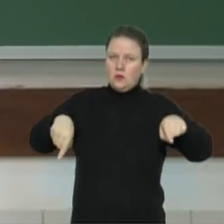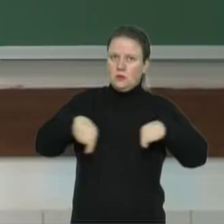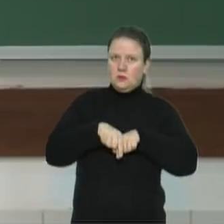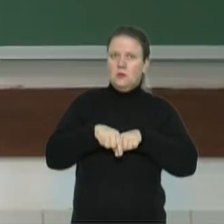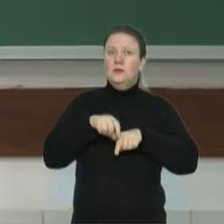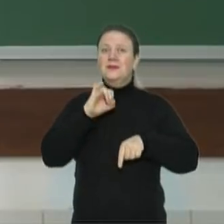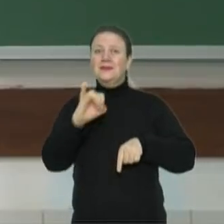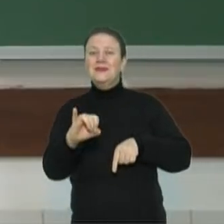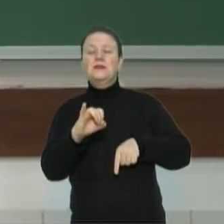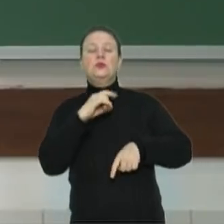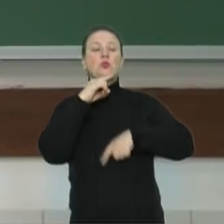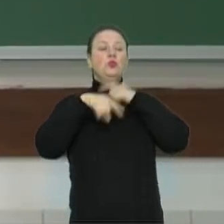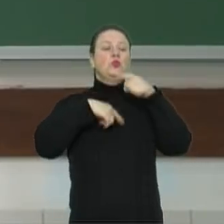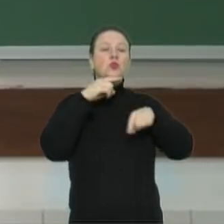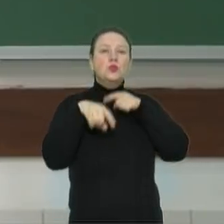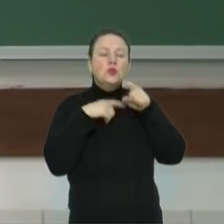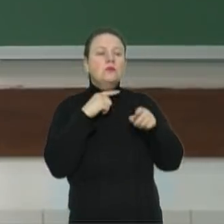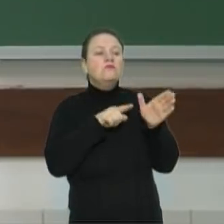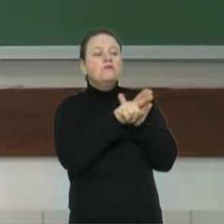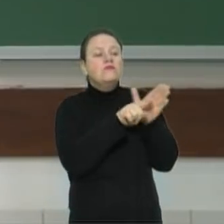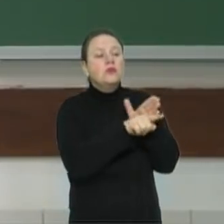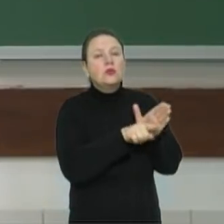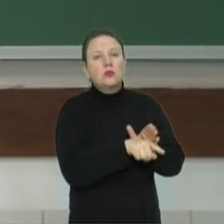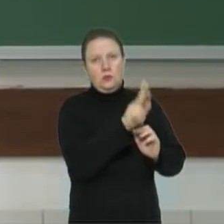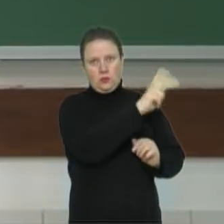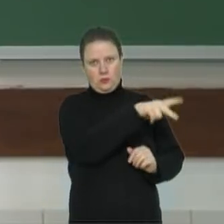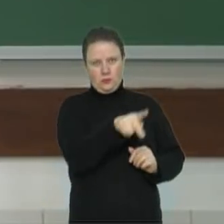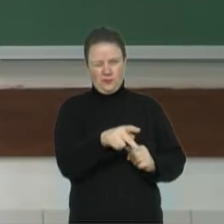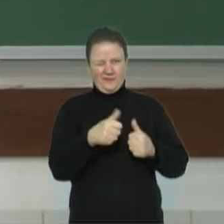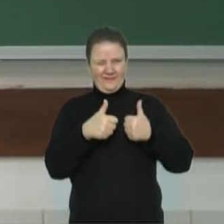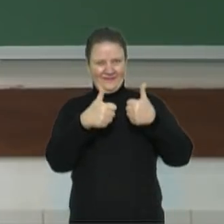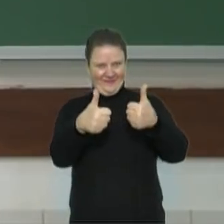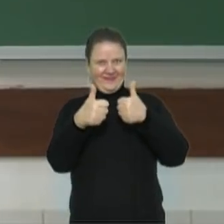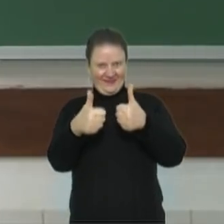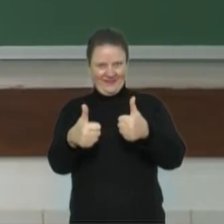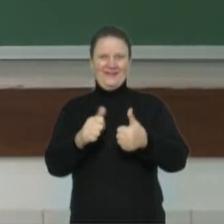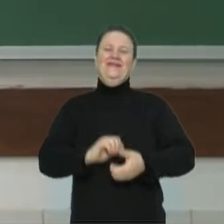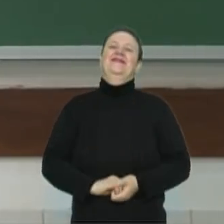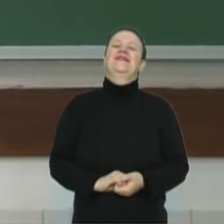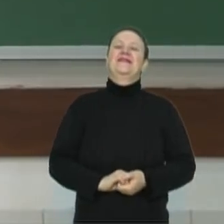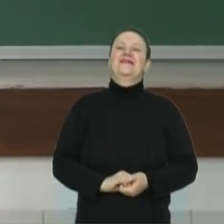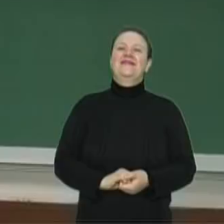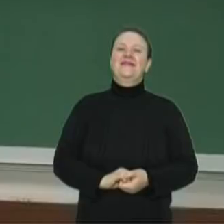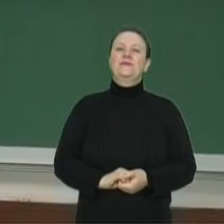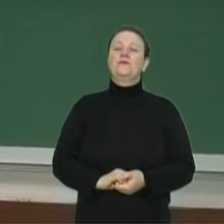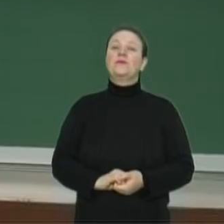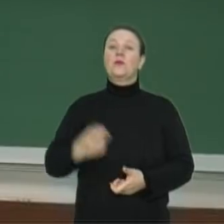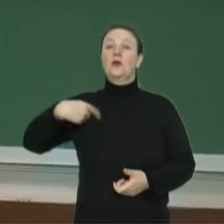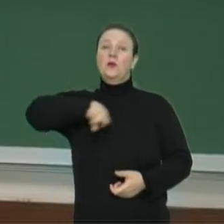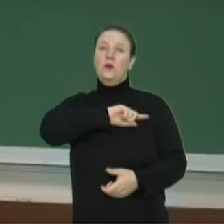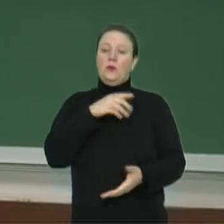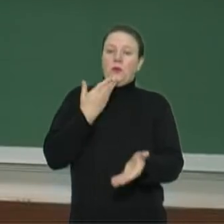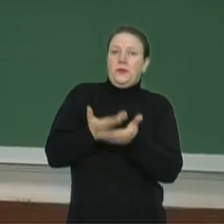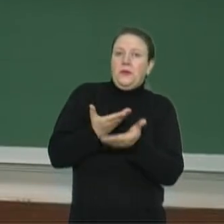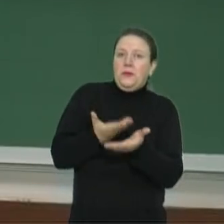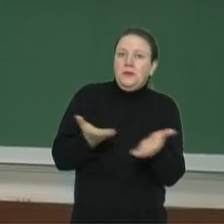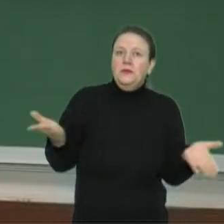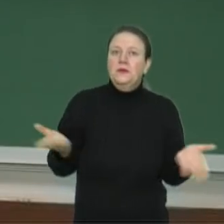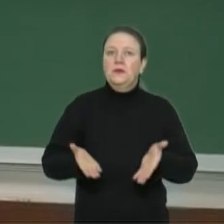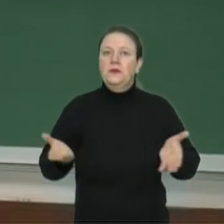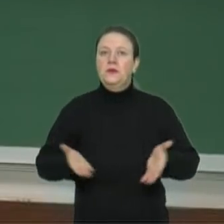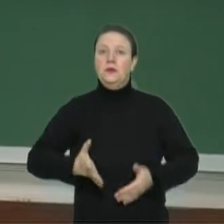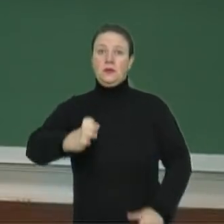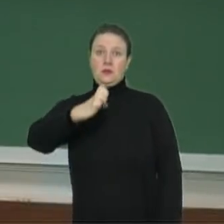qualquer dúvida que você tenha na aula com os seus professores, beleza? Então vamos nessa aí, galera. Nossa aula de hoje será sobre